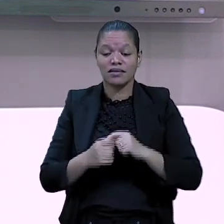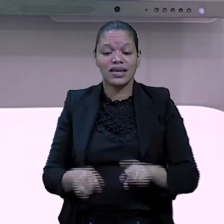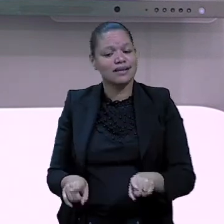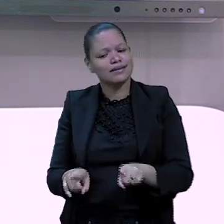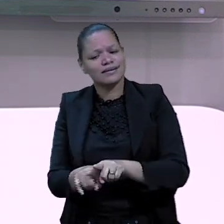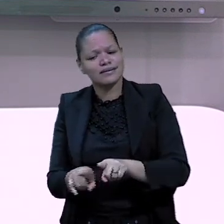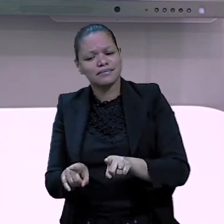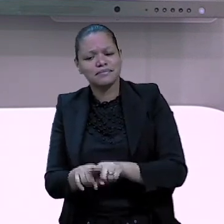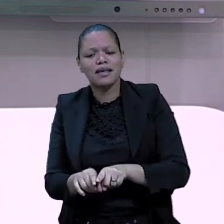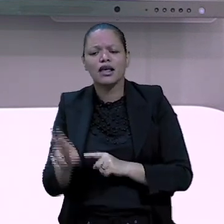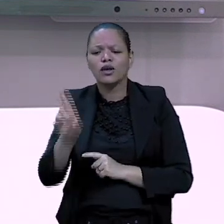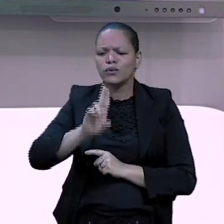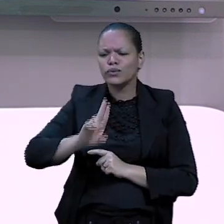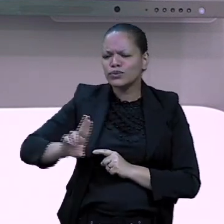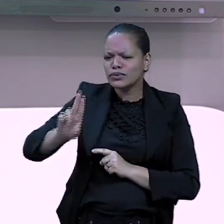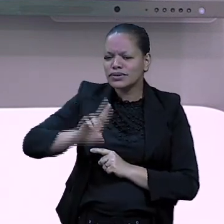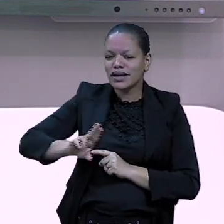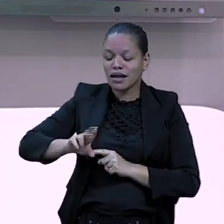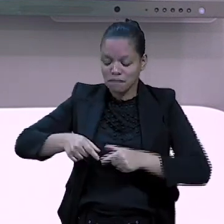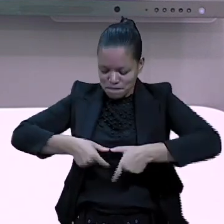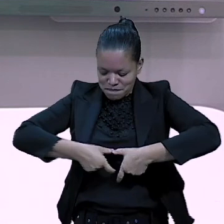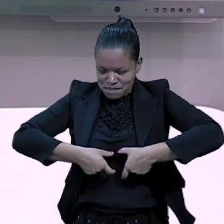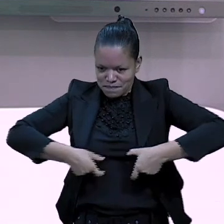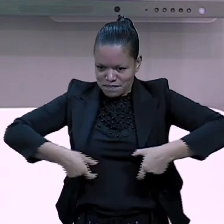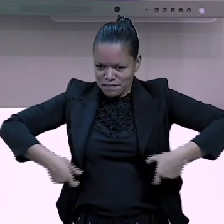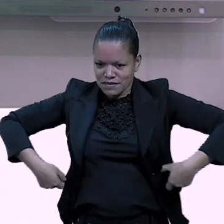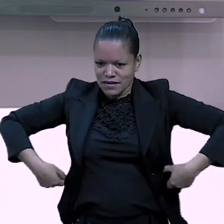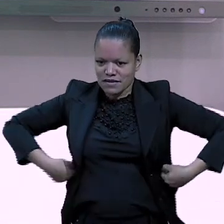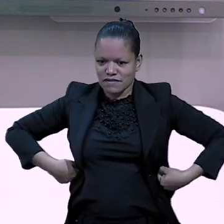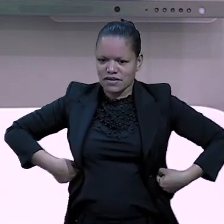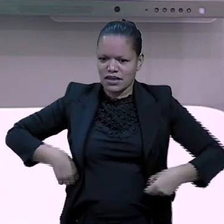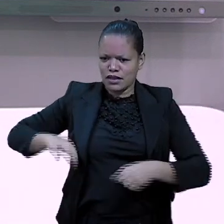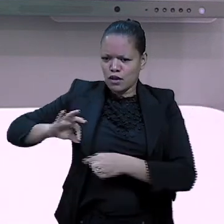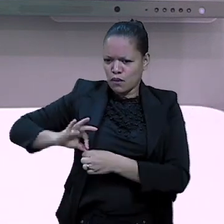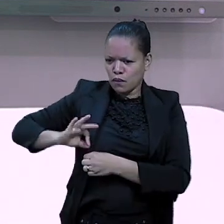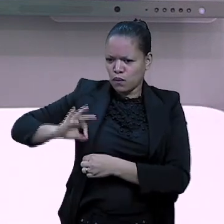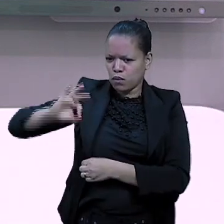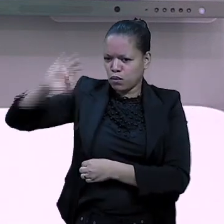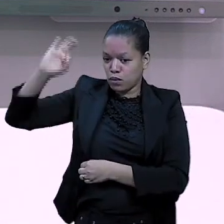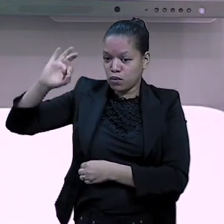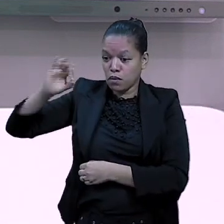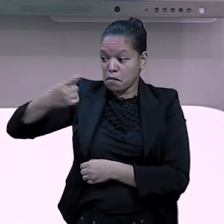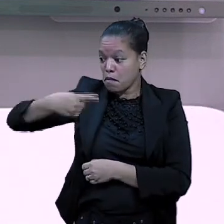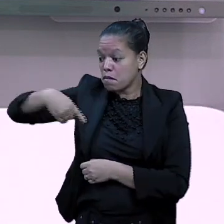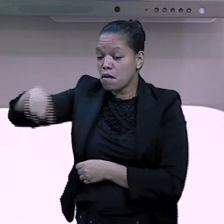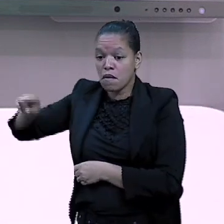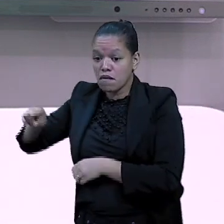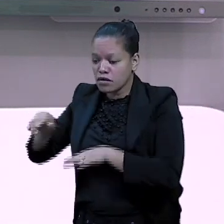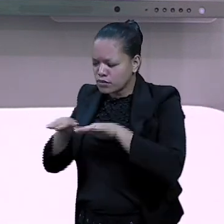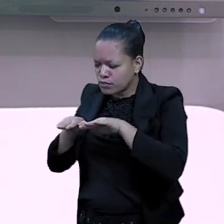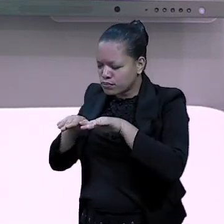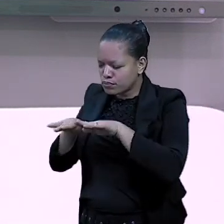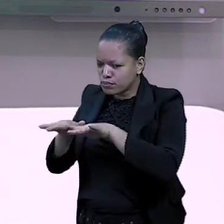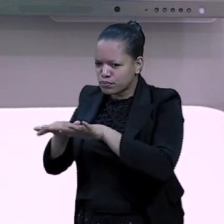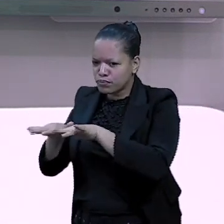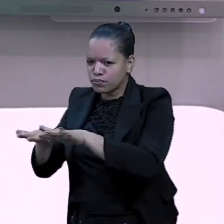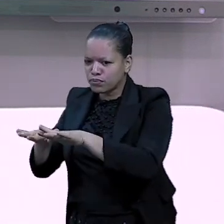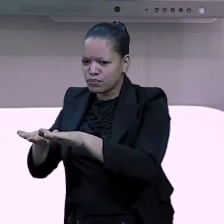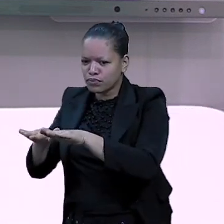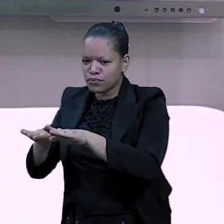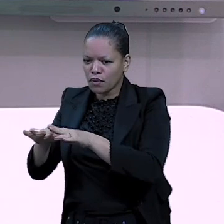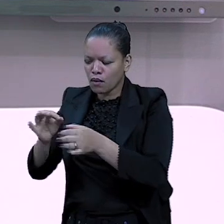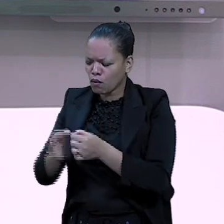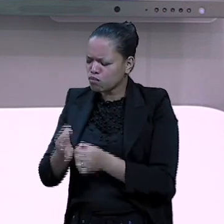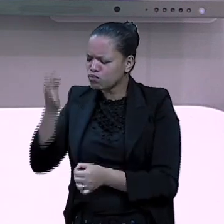muito quando vai na costureira. Quando a mamãe quer fazer um vestido novo, ela quer que você tenha um uniforme da escola maior, a costureira